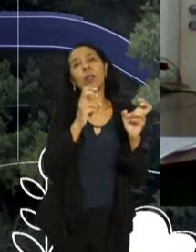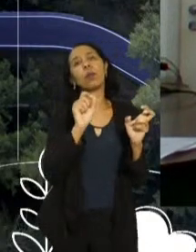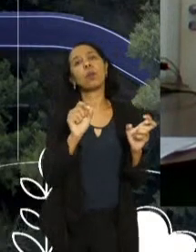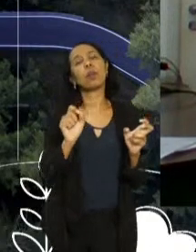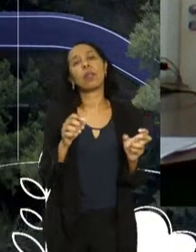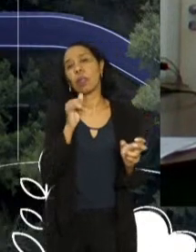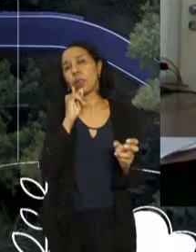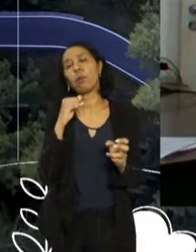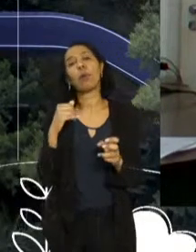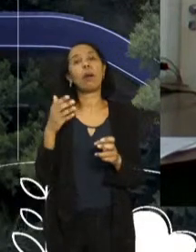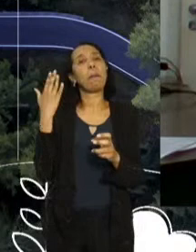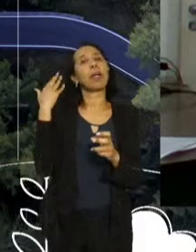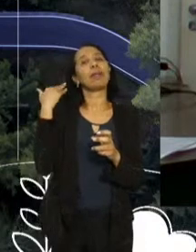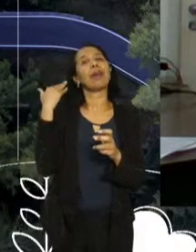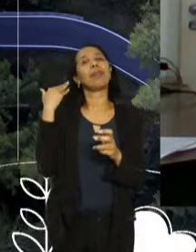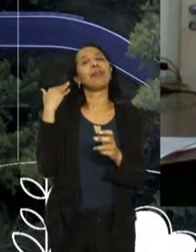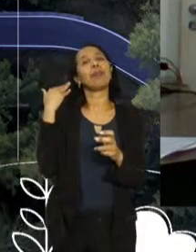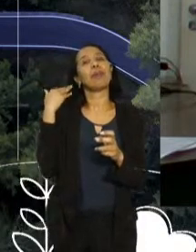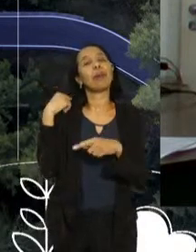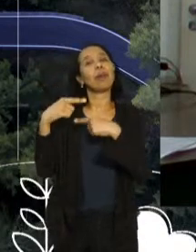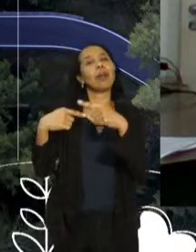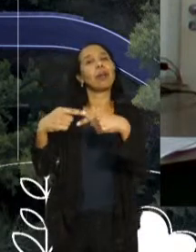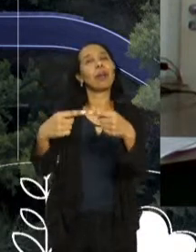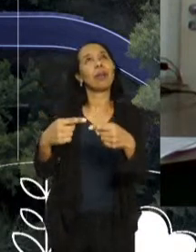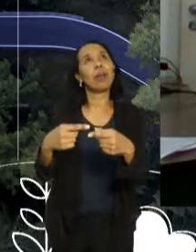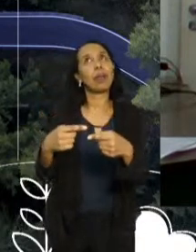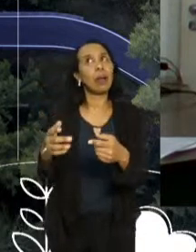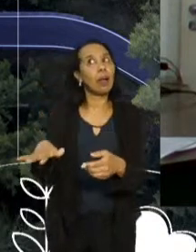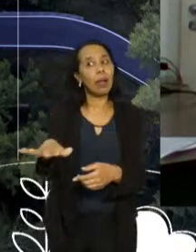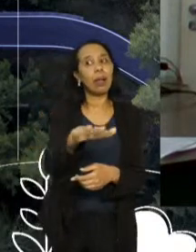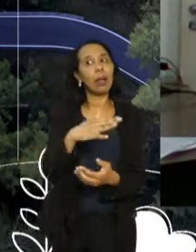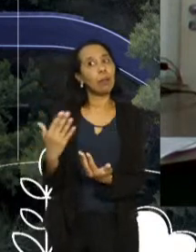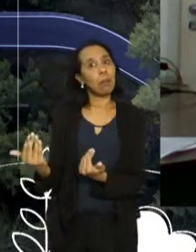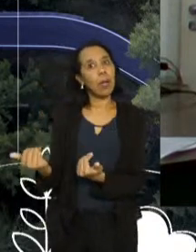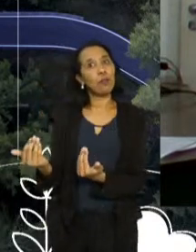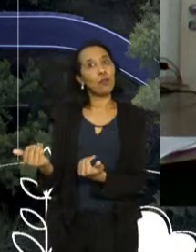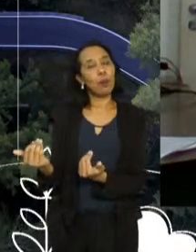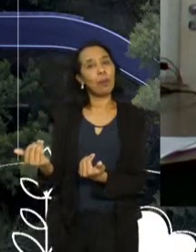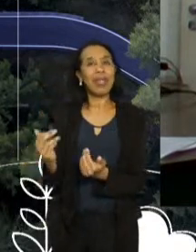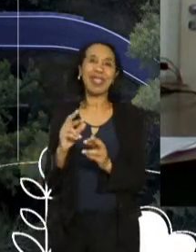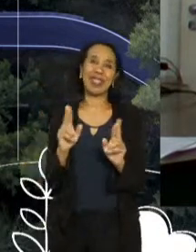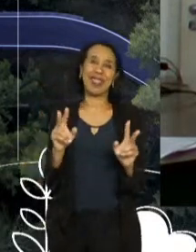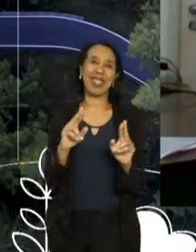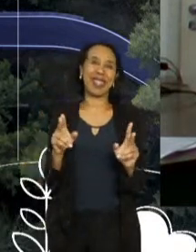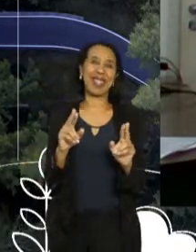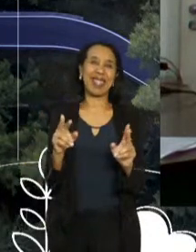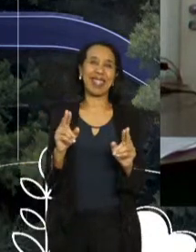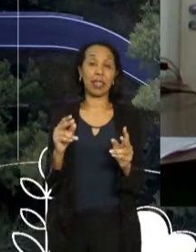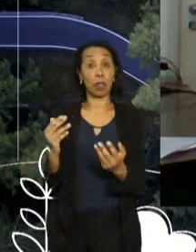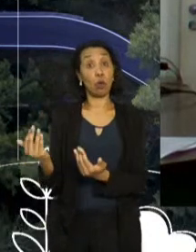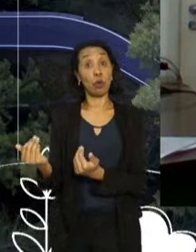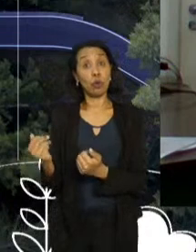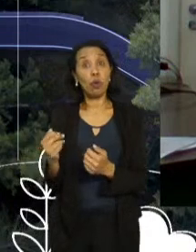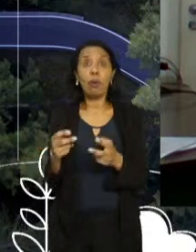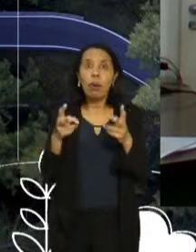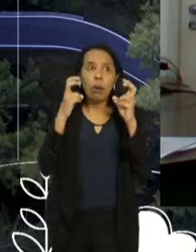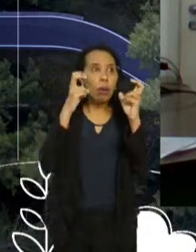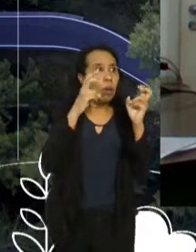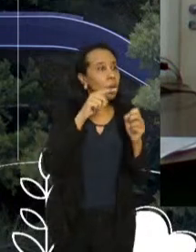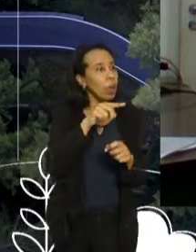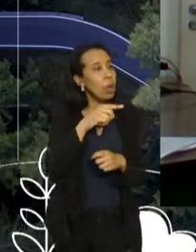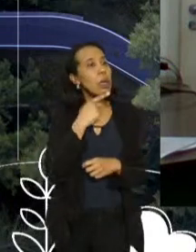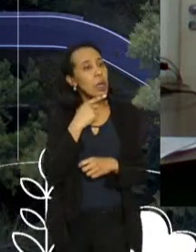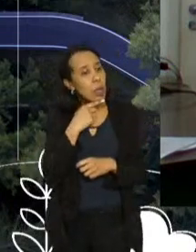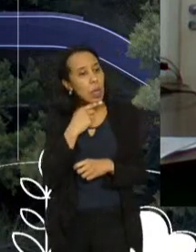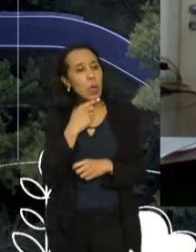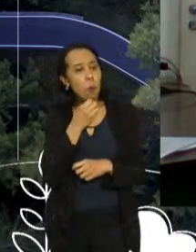principalmente nas gerações mais jovens, tem uma pegada maior de valorizar produtos não só pela sua aparência, mas